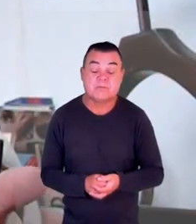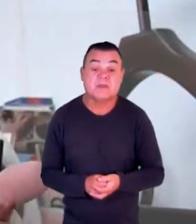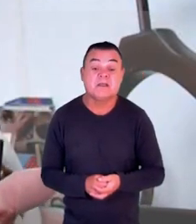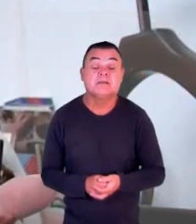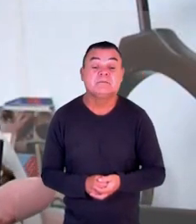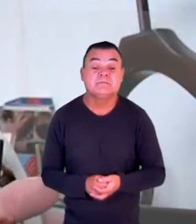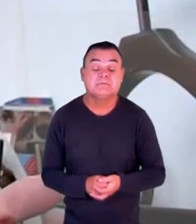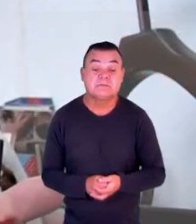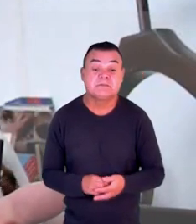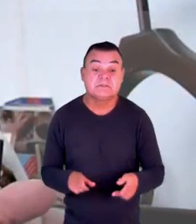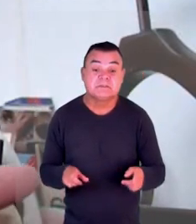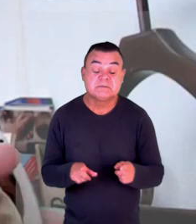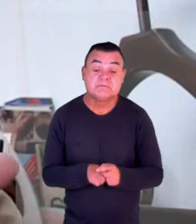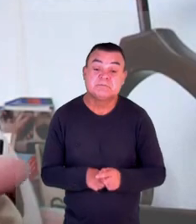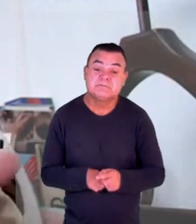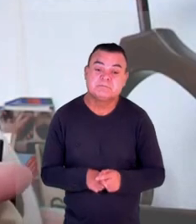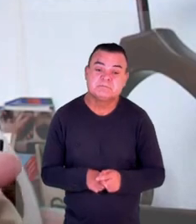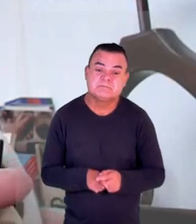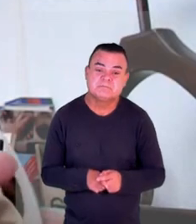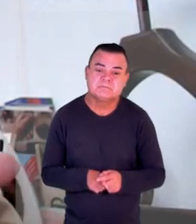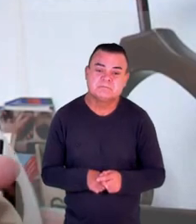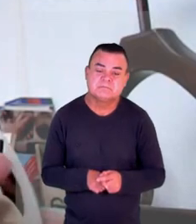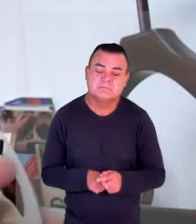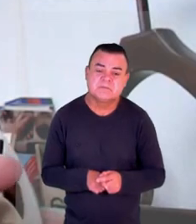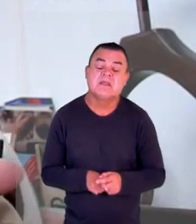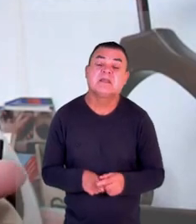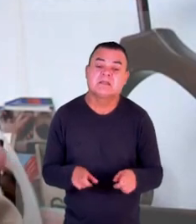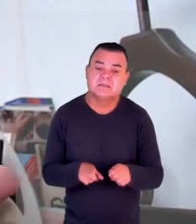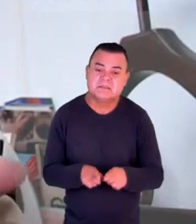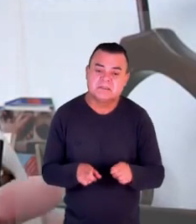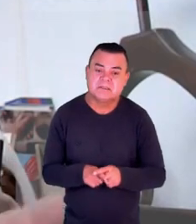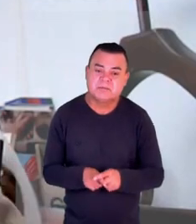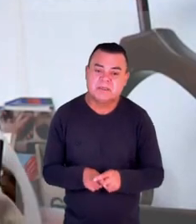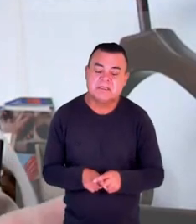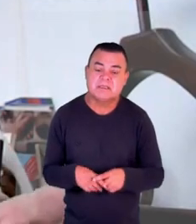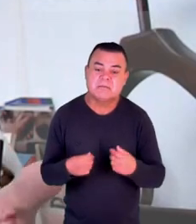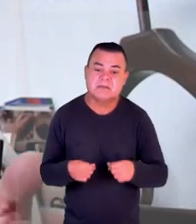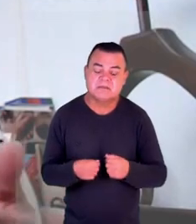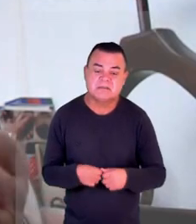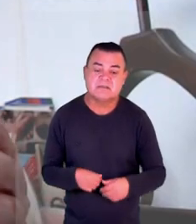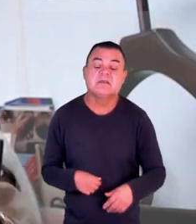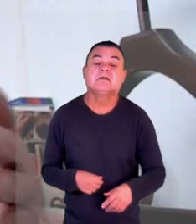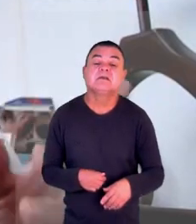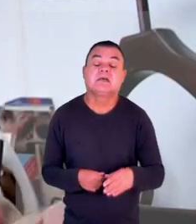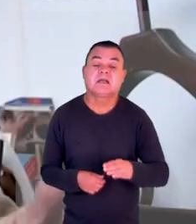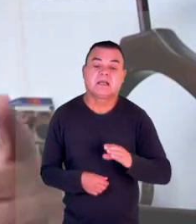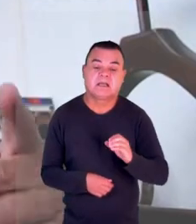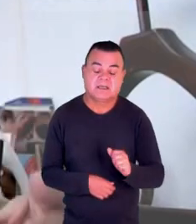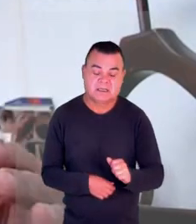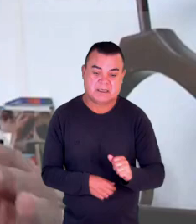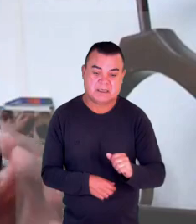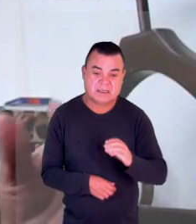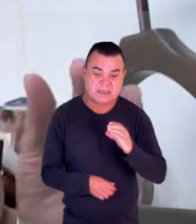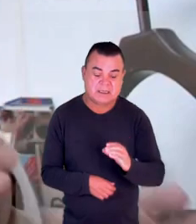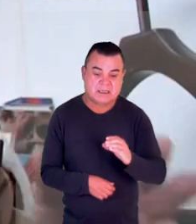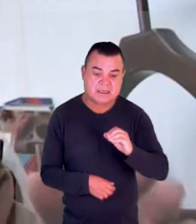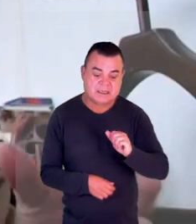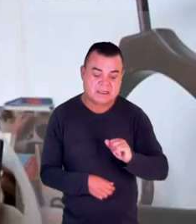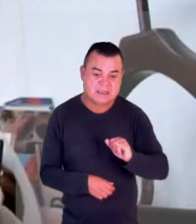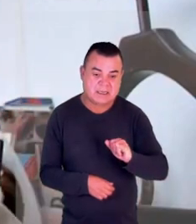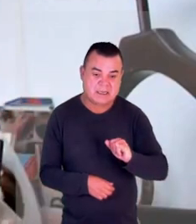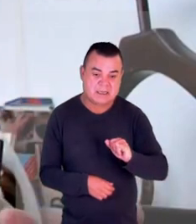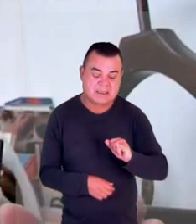da da criação do Conselho a existência também das cãs né desses comitês interse